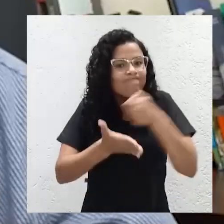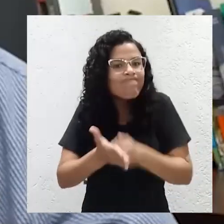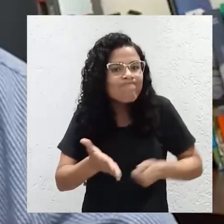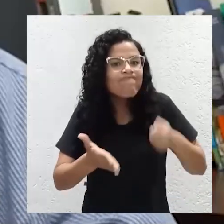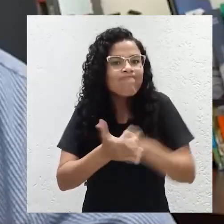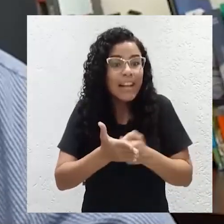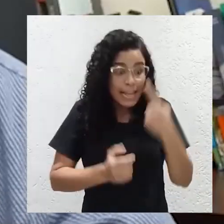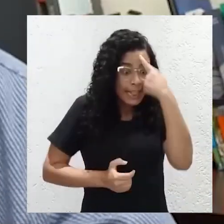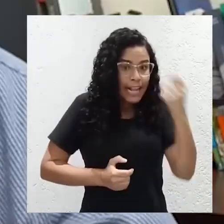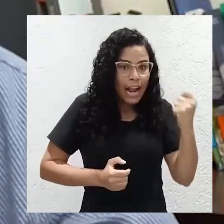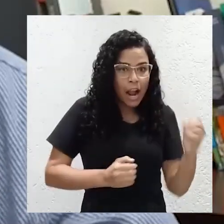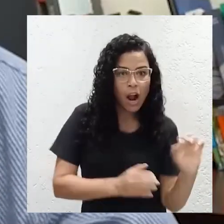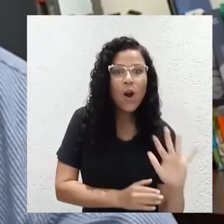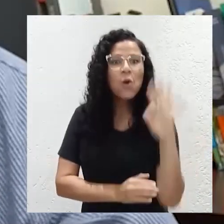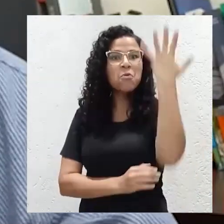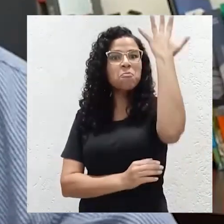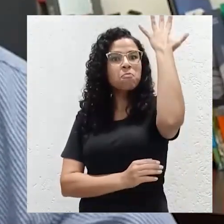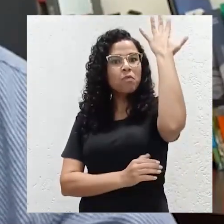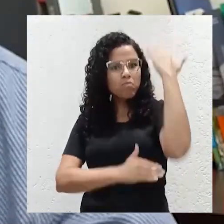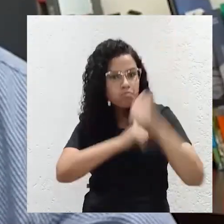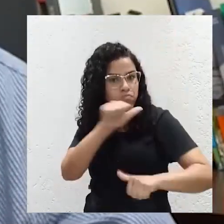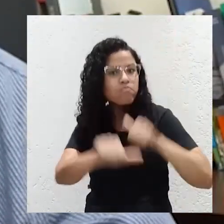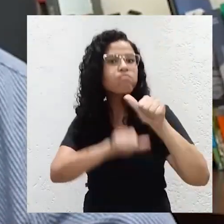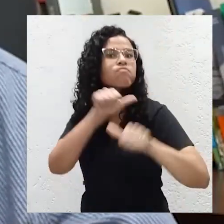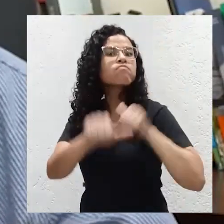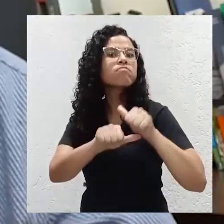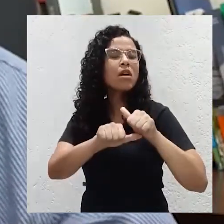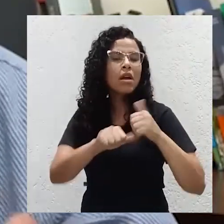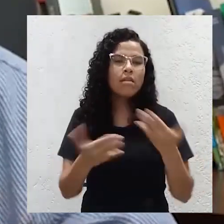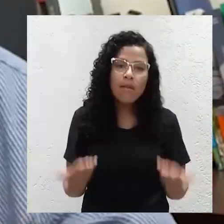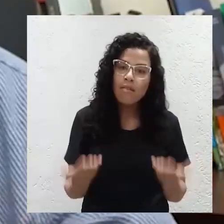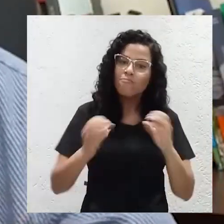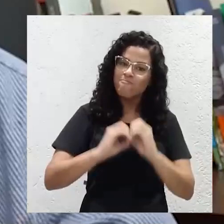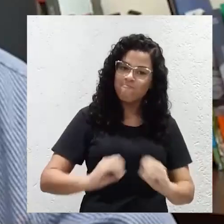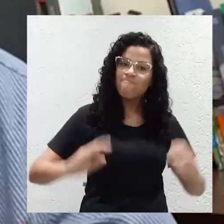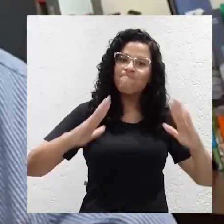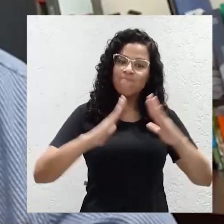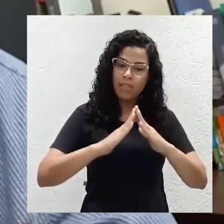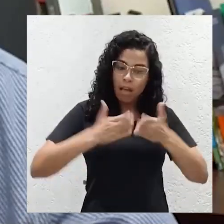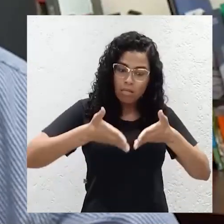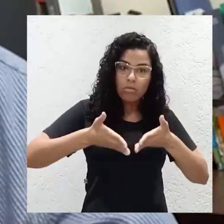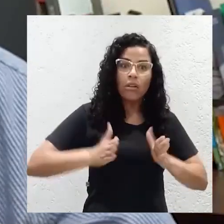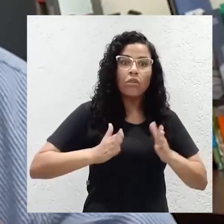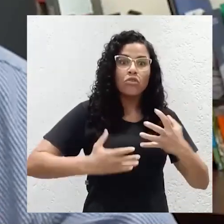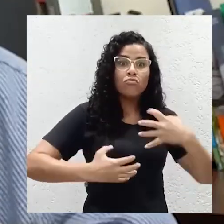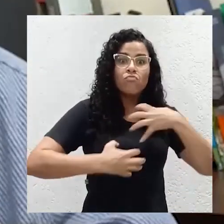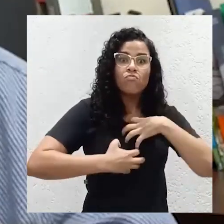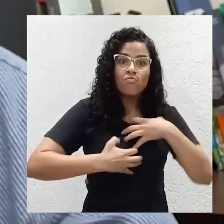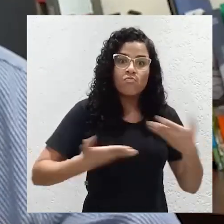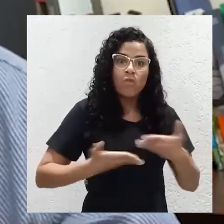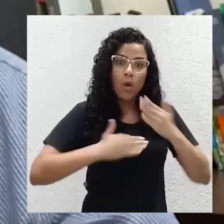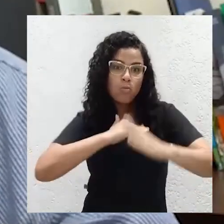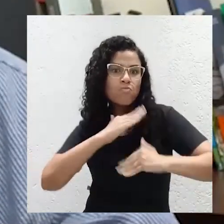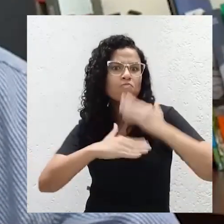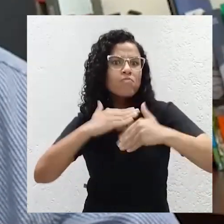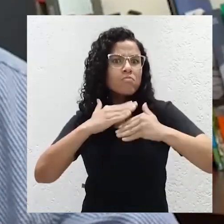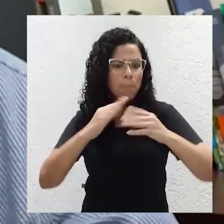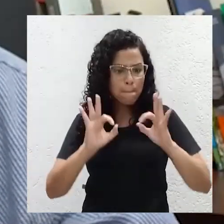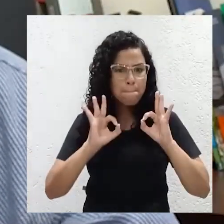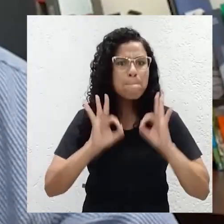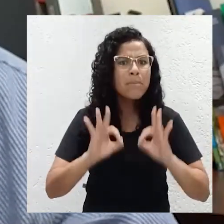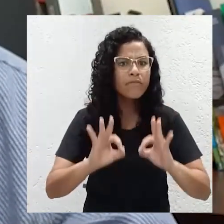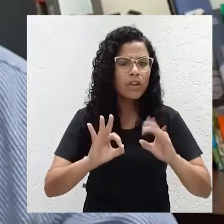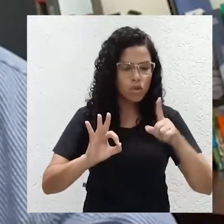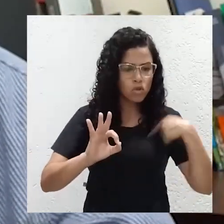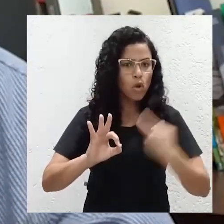a humanidade enfrenta é que surgem as grandes ideias, inovadoras e transformadoras. E o Saberes nasceu nesse momento